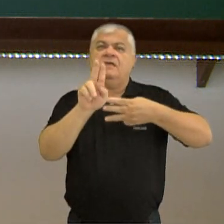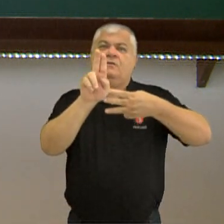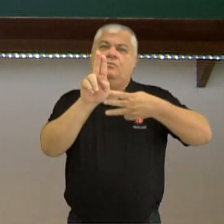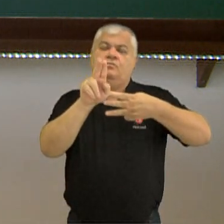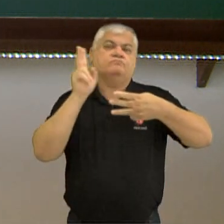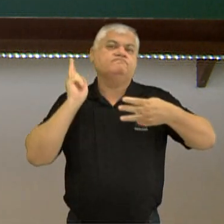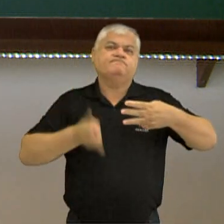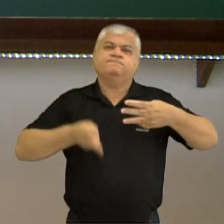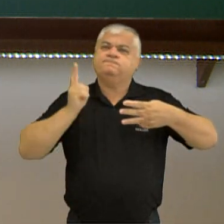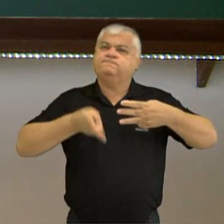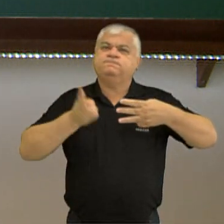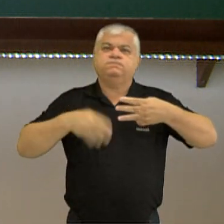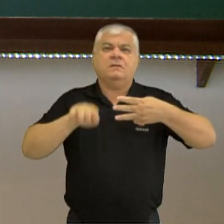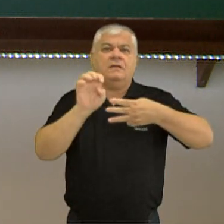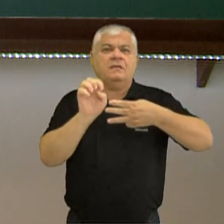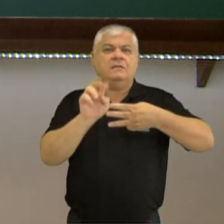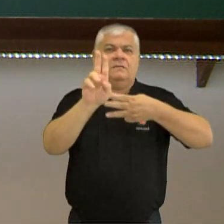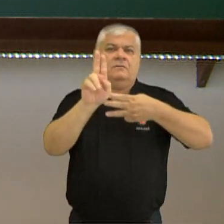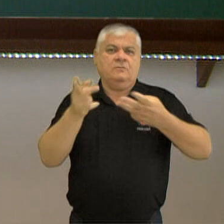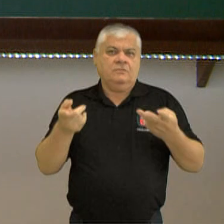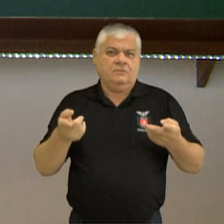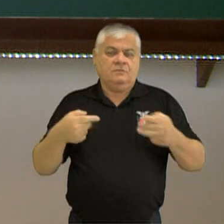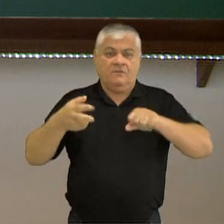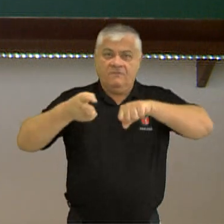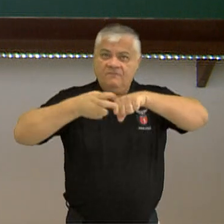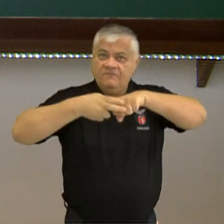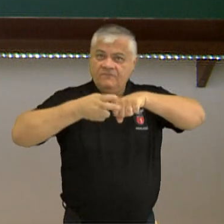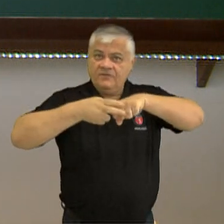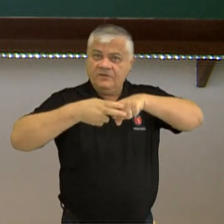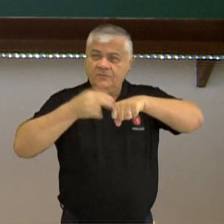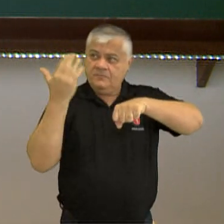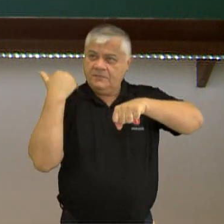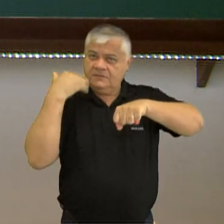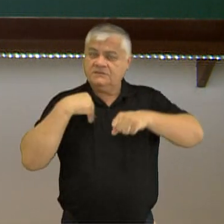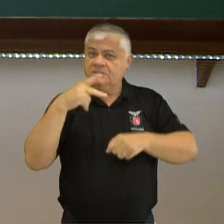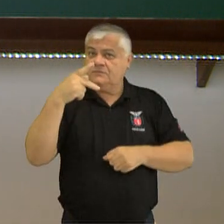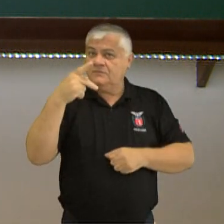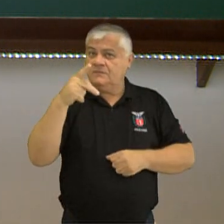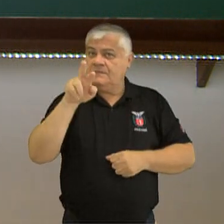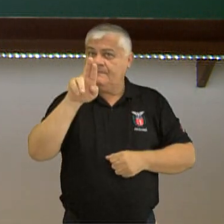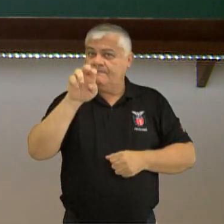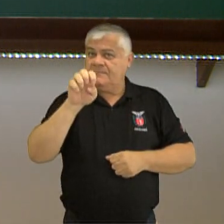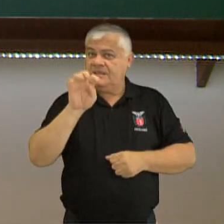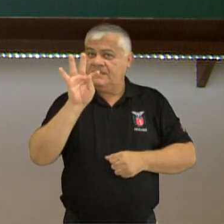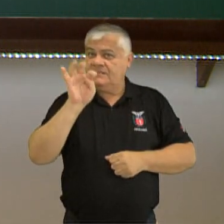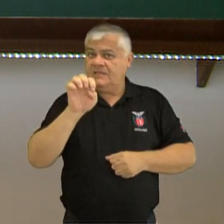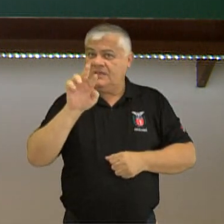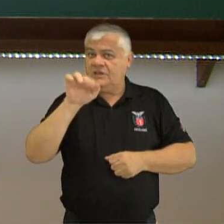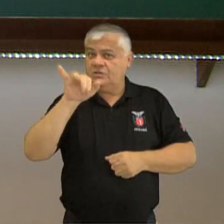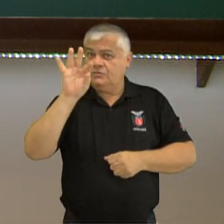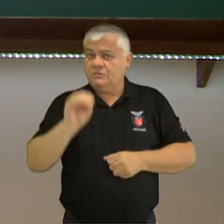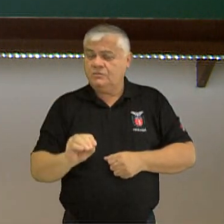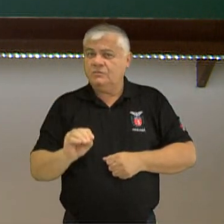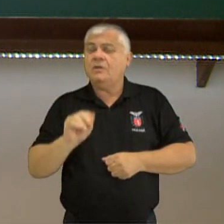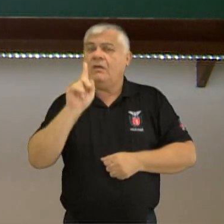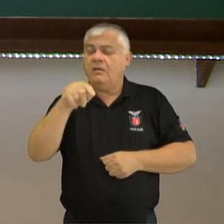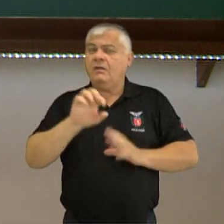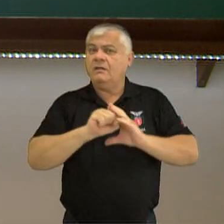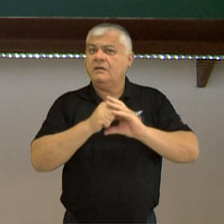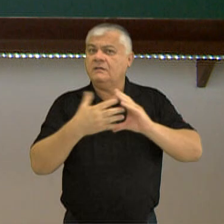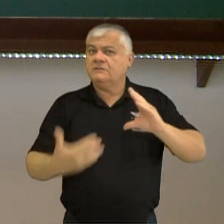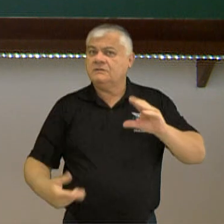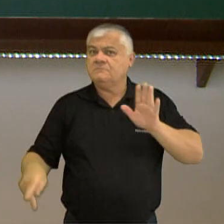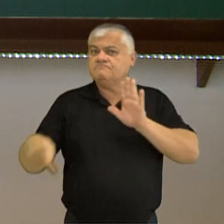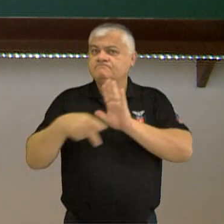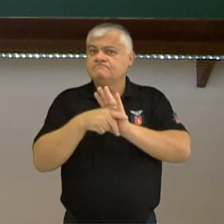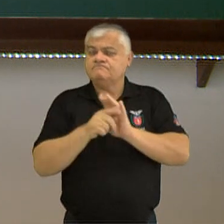lá no passado, nós falamos sobre o pretérito. As características, né, que eu tenho que